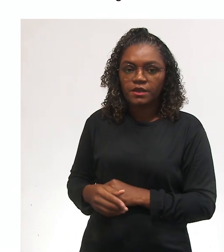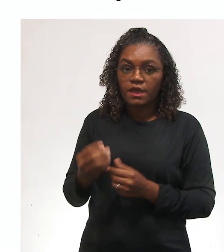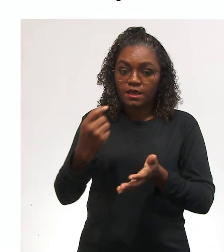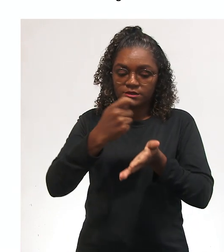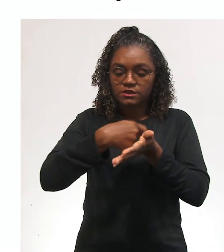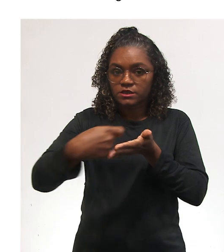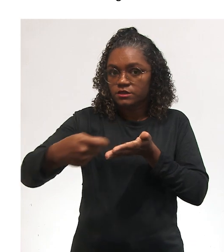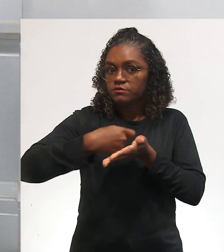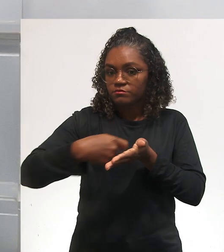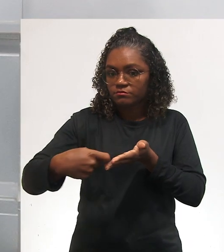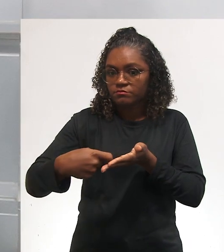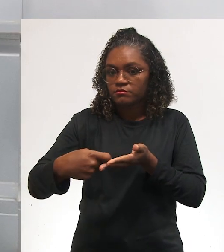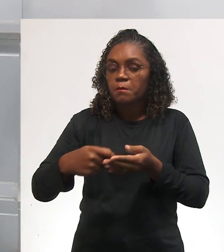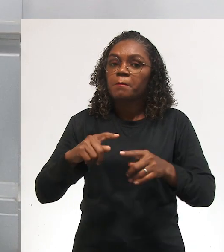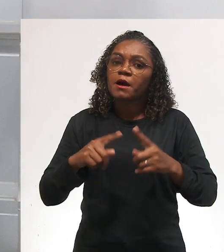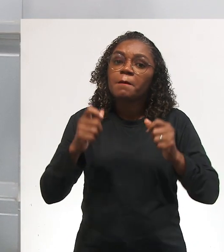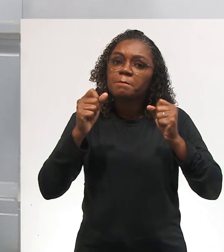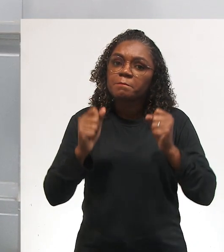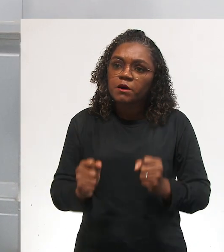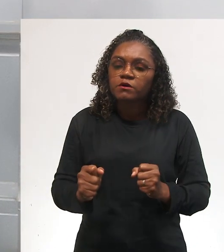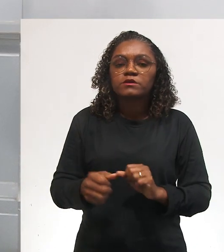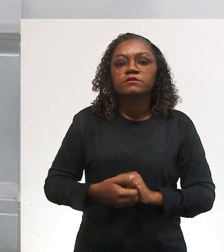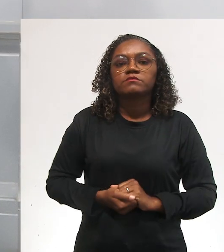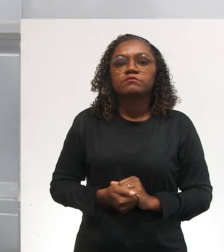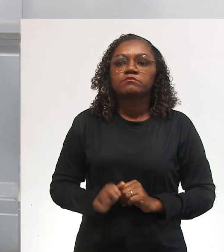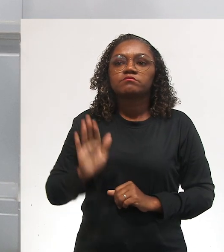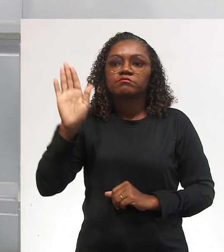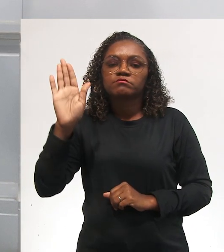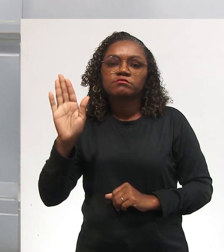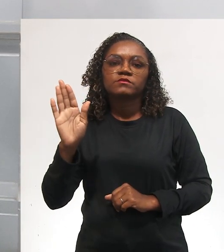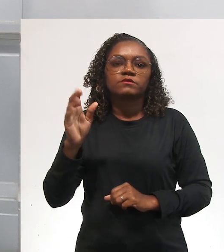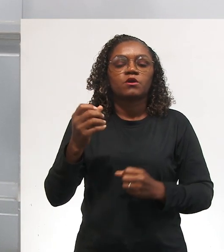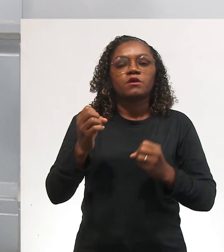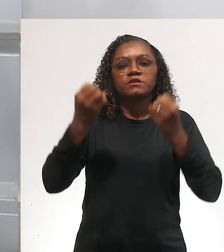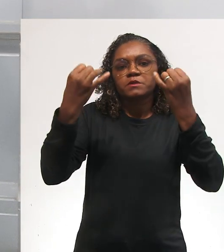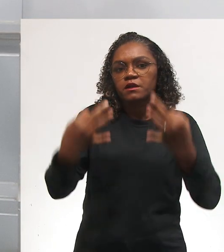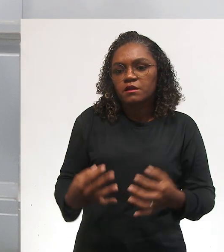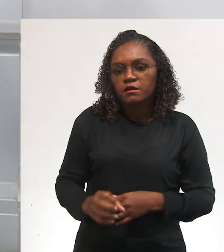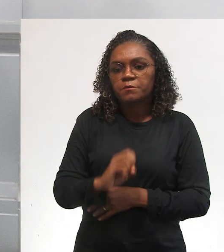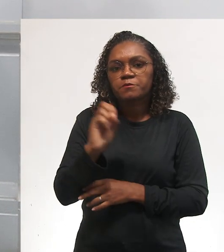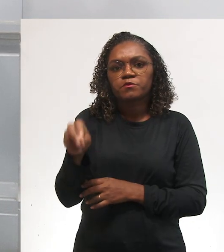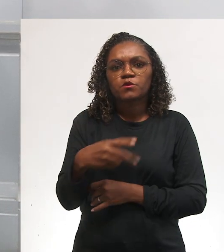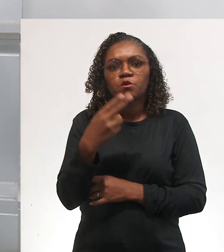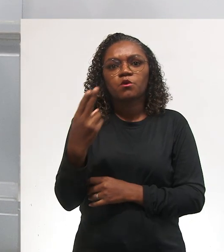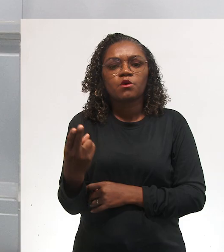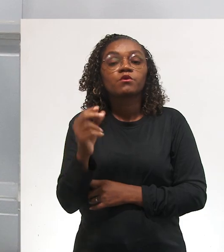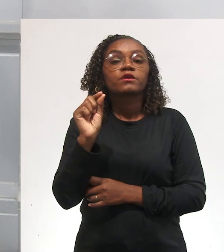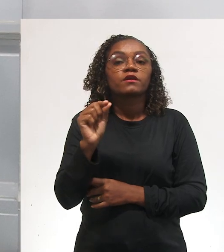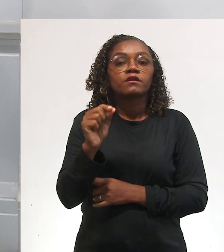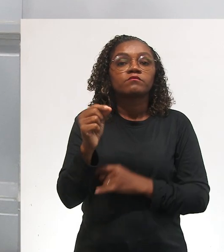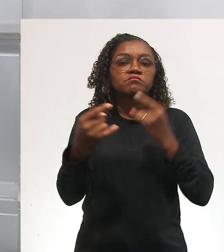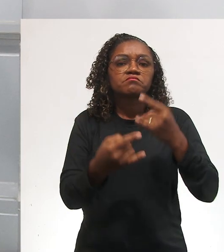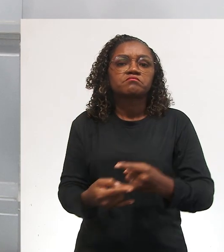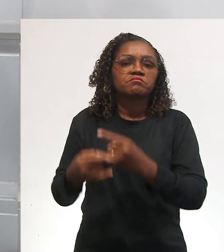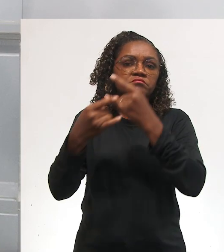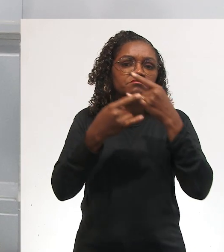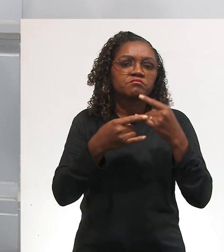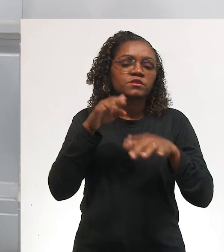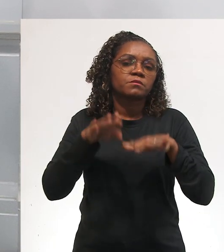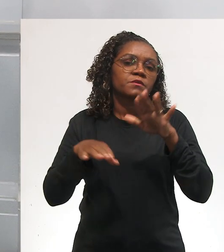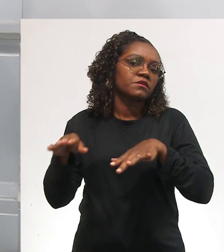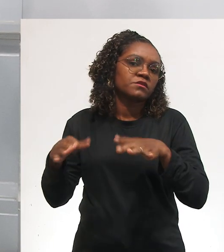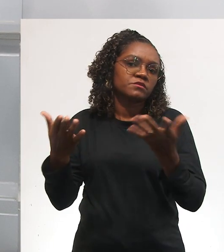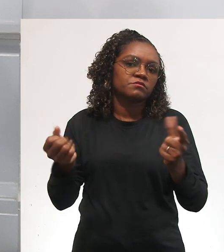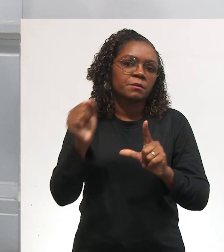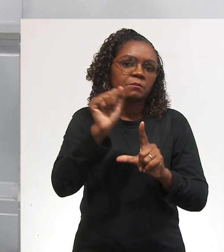por escrito, pode ser também de uma maneira verbal, pode ser até online, né? Nesse ambiente, hoje em dia, a